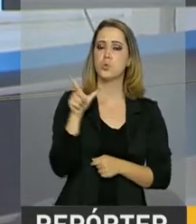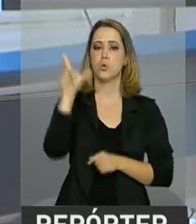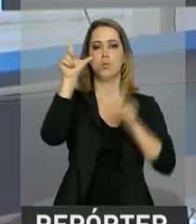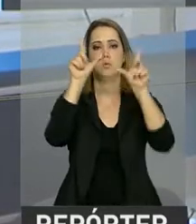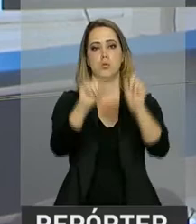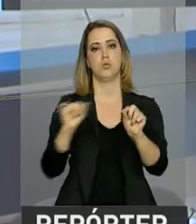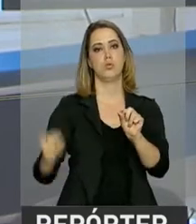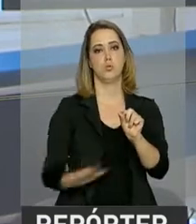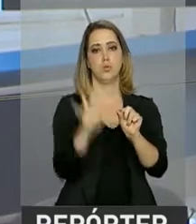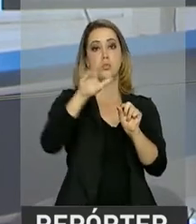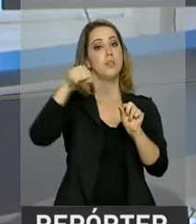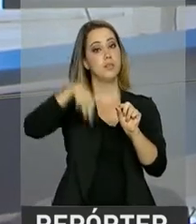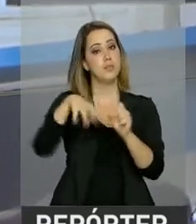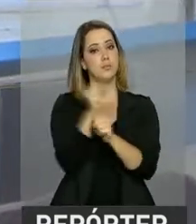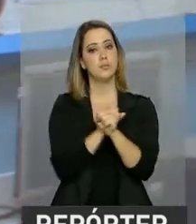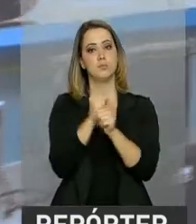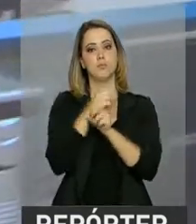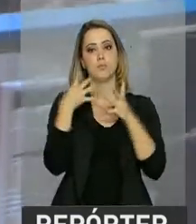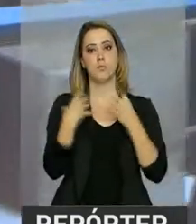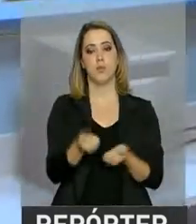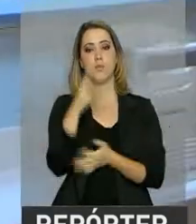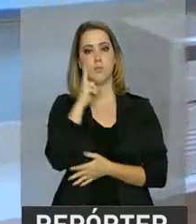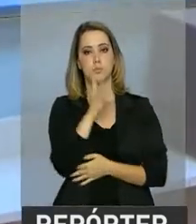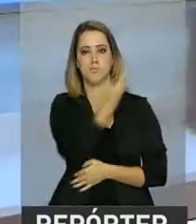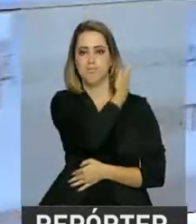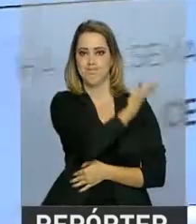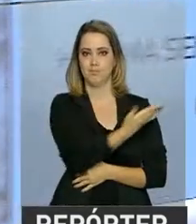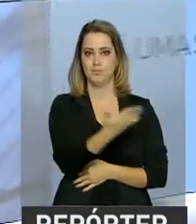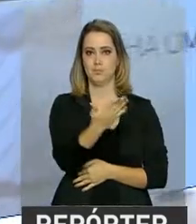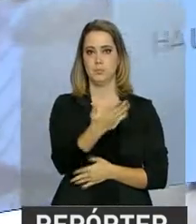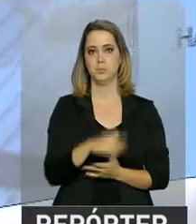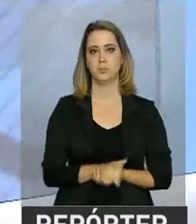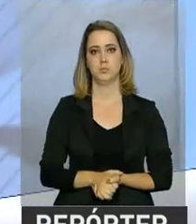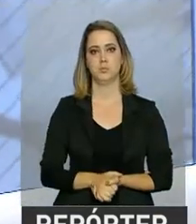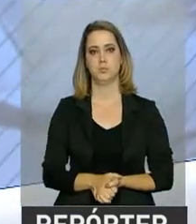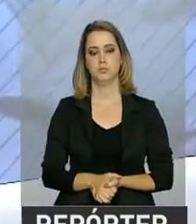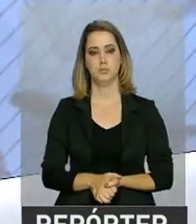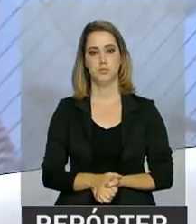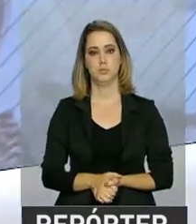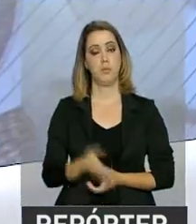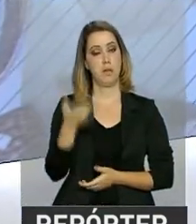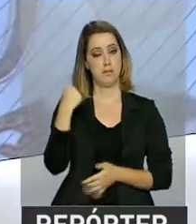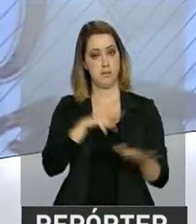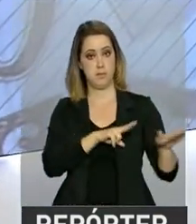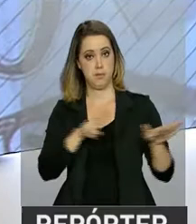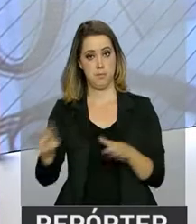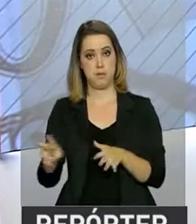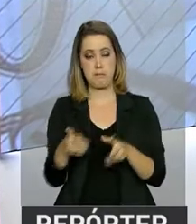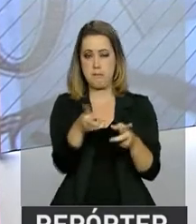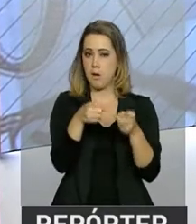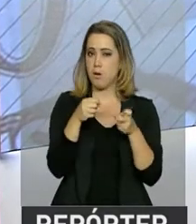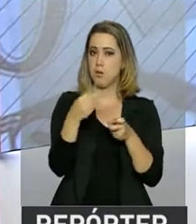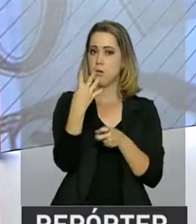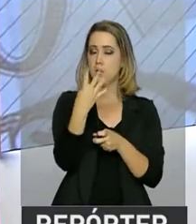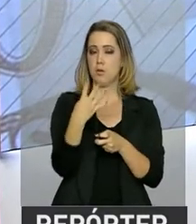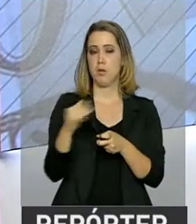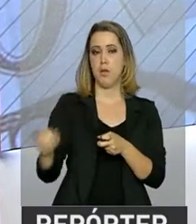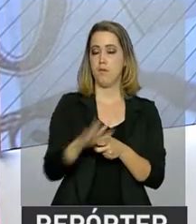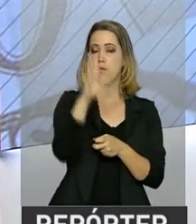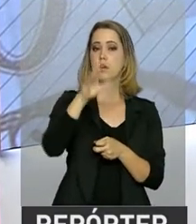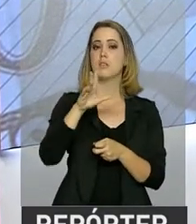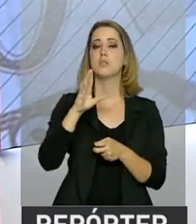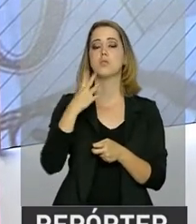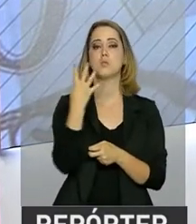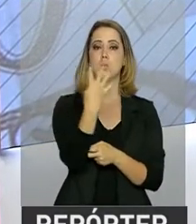na inflação para este ano. Vamos ver os números aqui no telão. Na semana passada, a previsão era de que a inflação